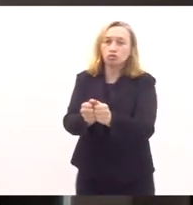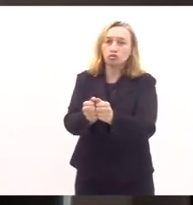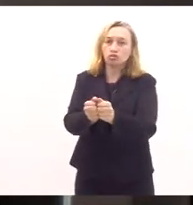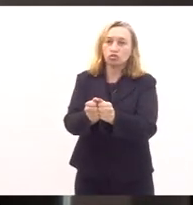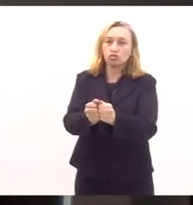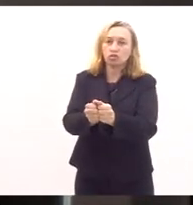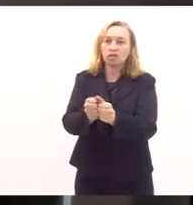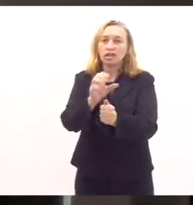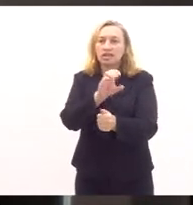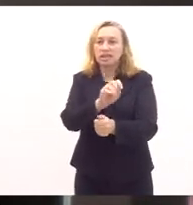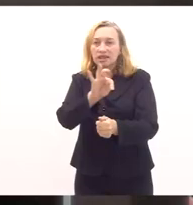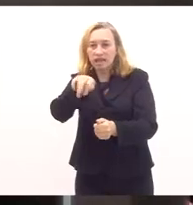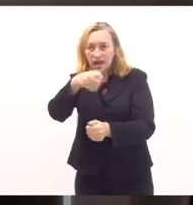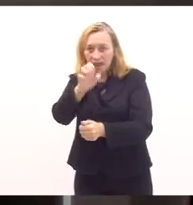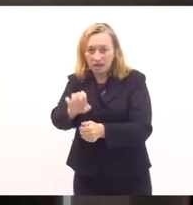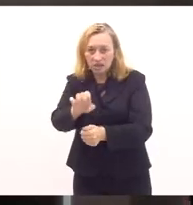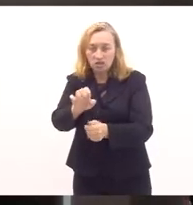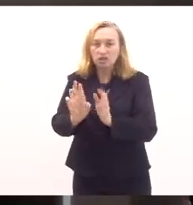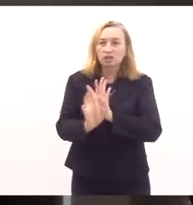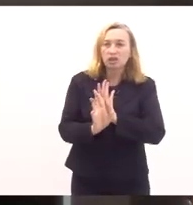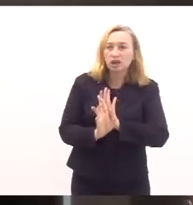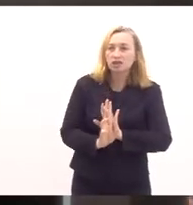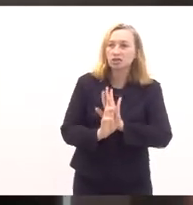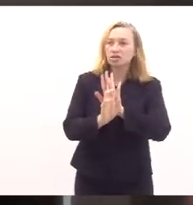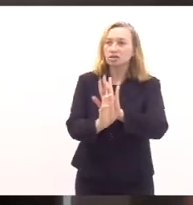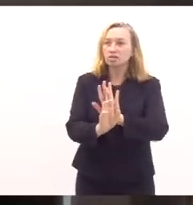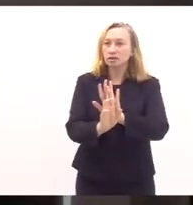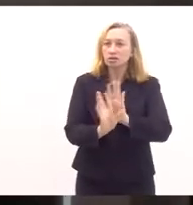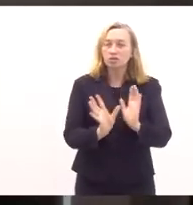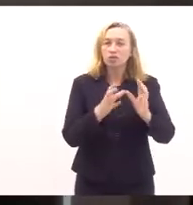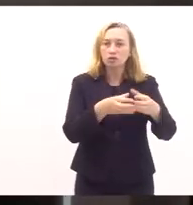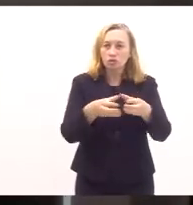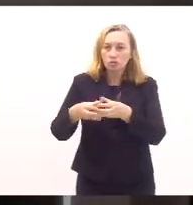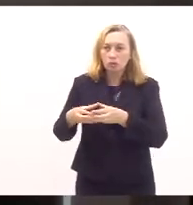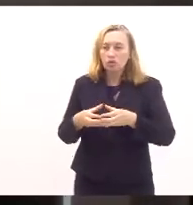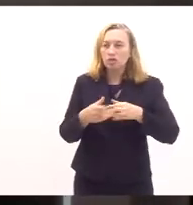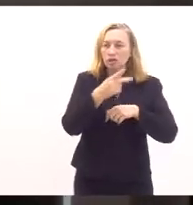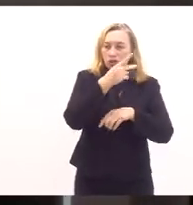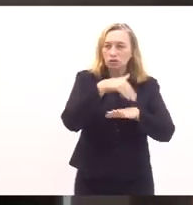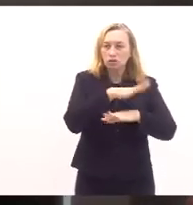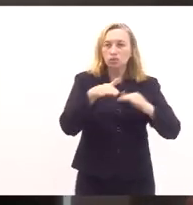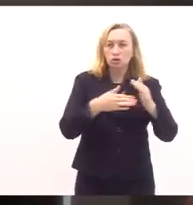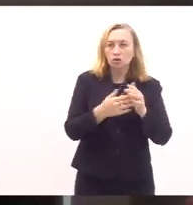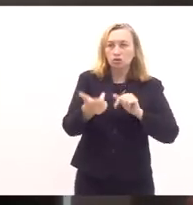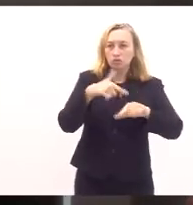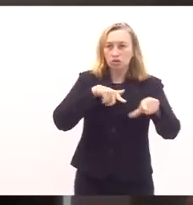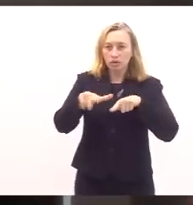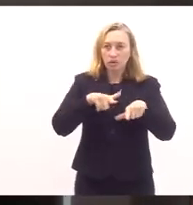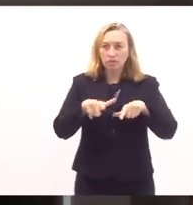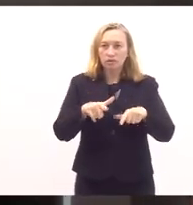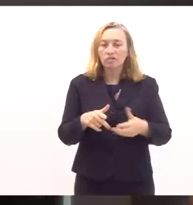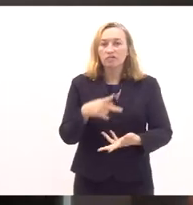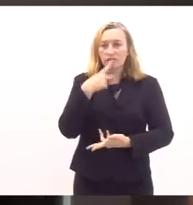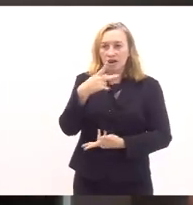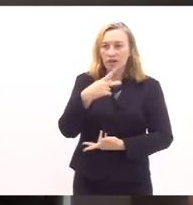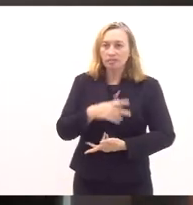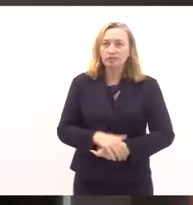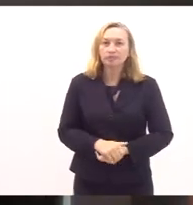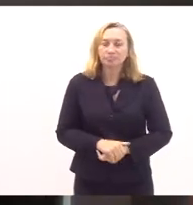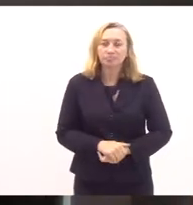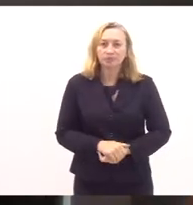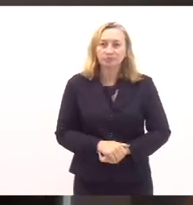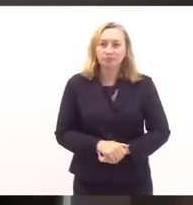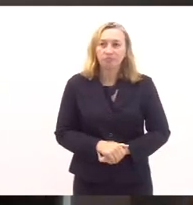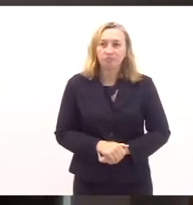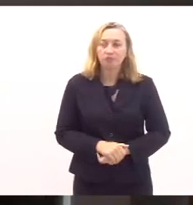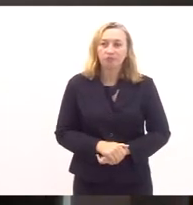com o CETERJ, com as representações e com os trabalhadores e trabalhadoras. Então, dizer que